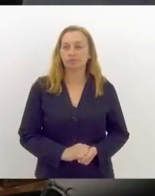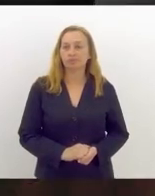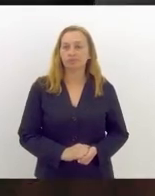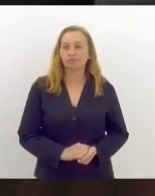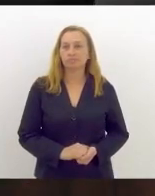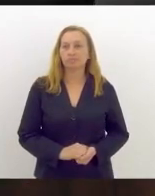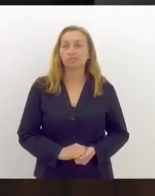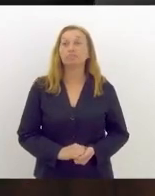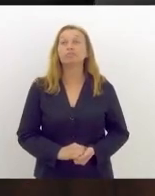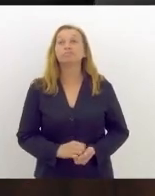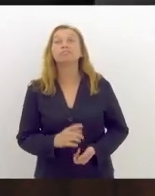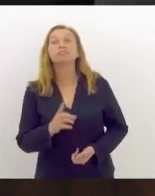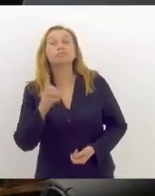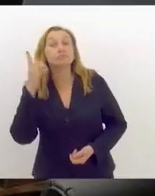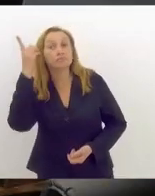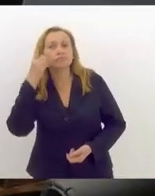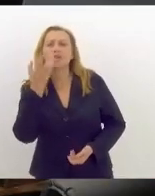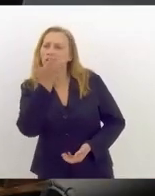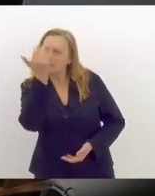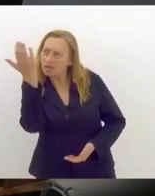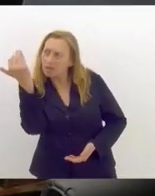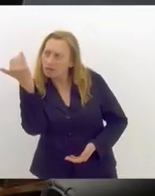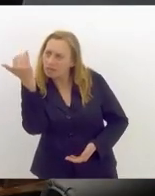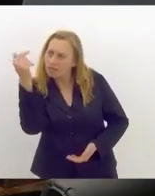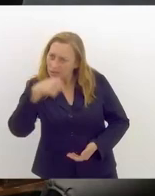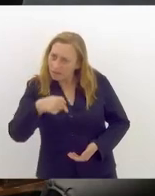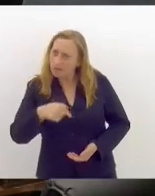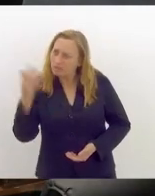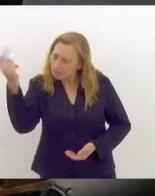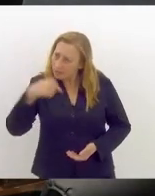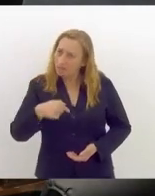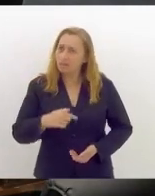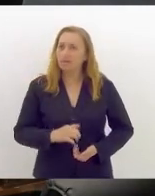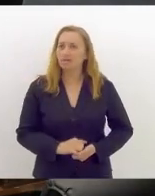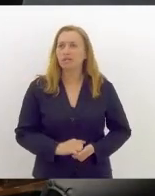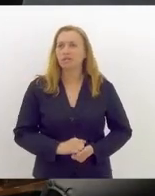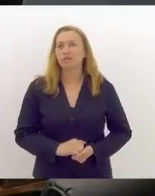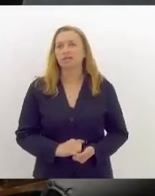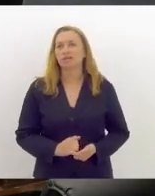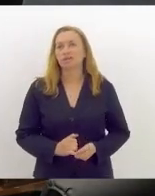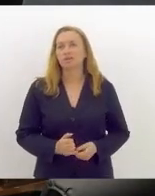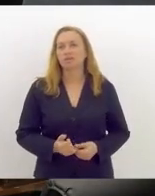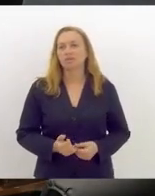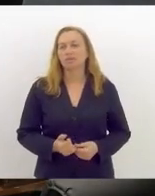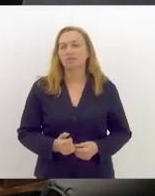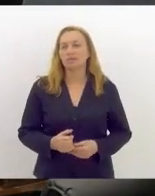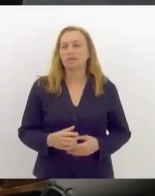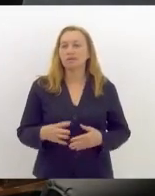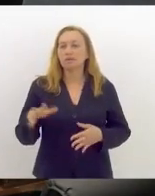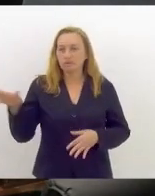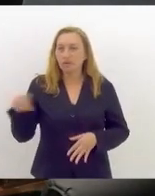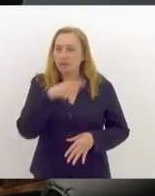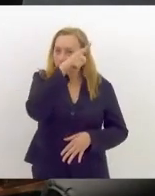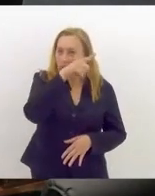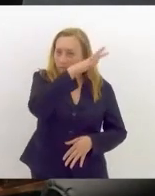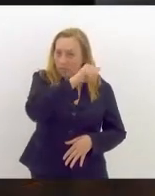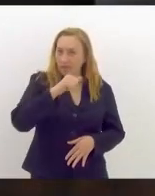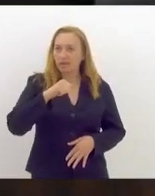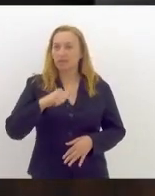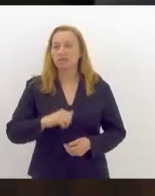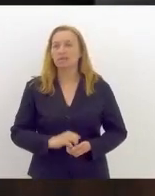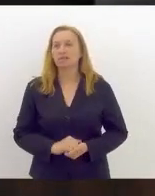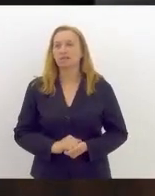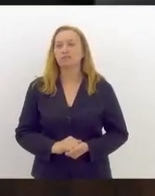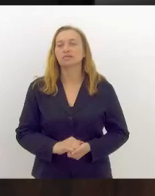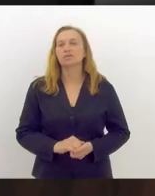é deputada Desce aqui vem para cá por favor pega ela lá Dani para emitir